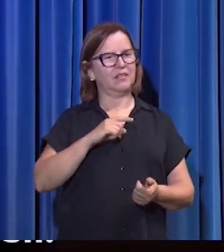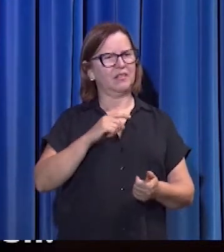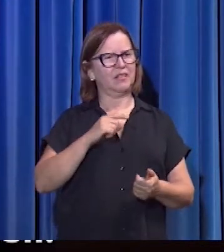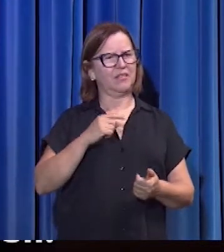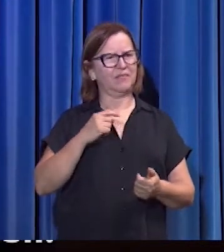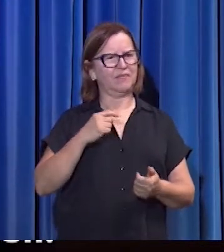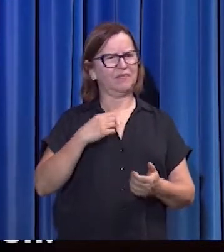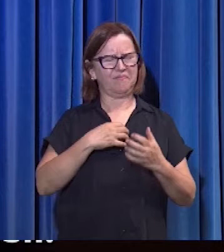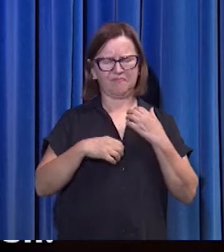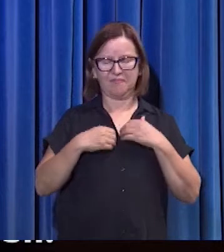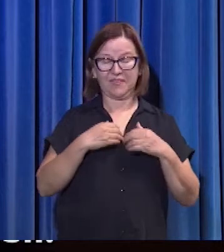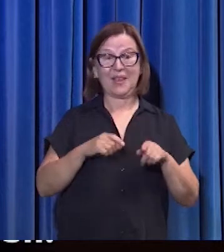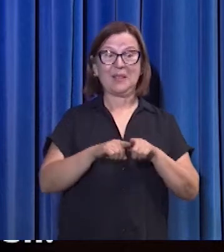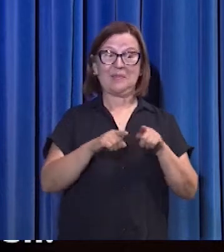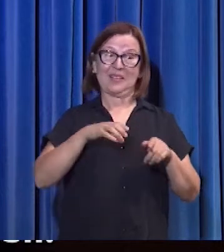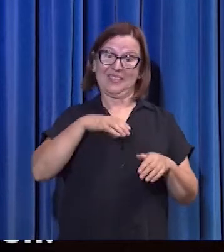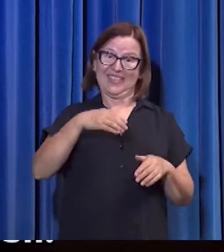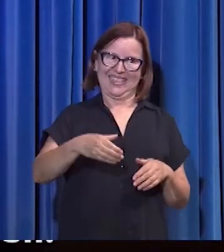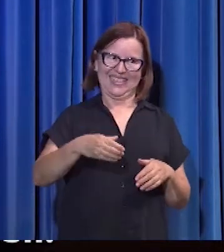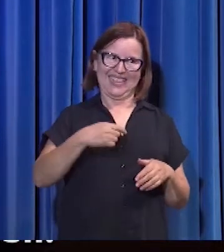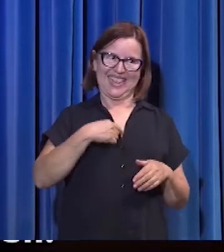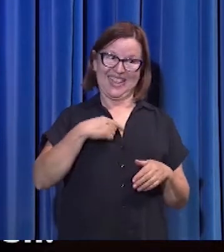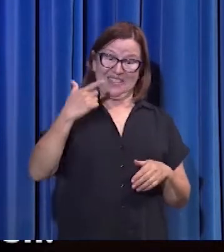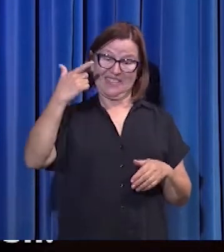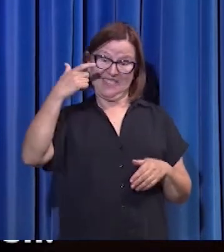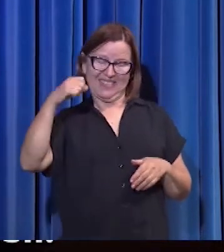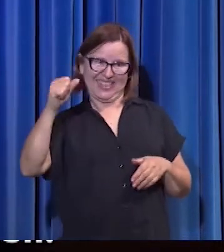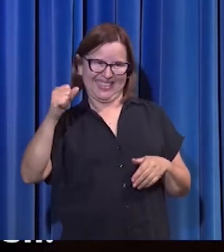bom ânimo, eu venci o mundo.